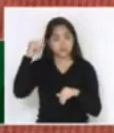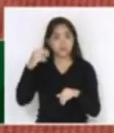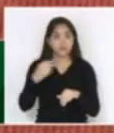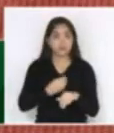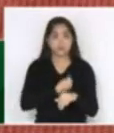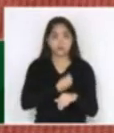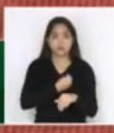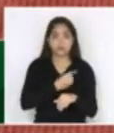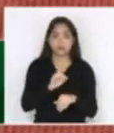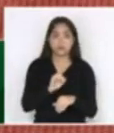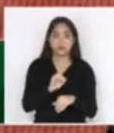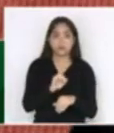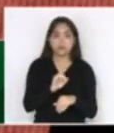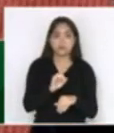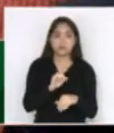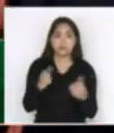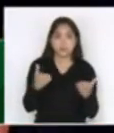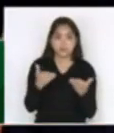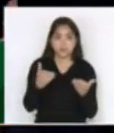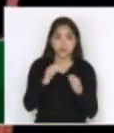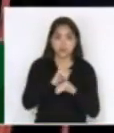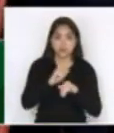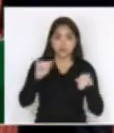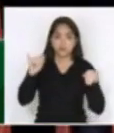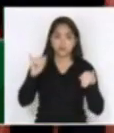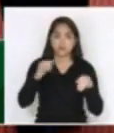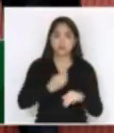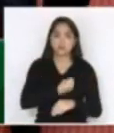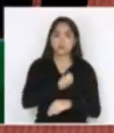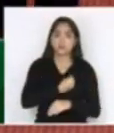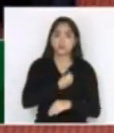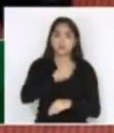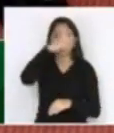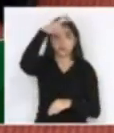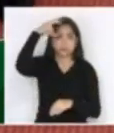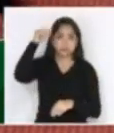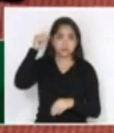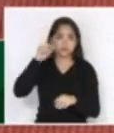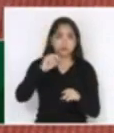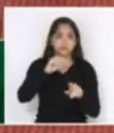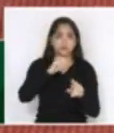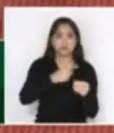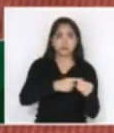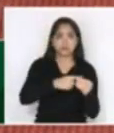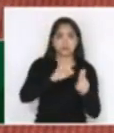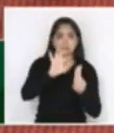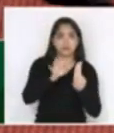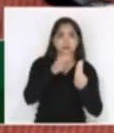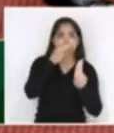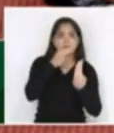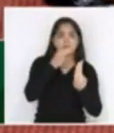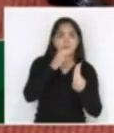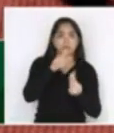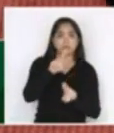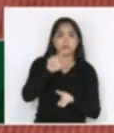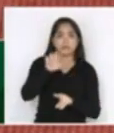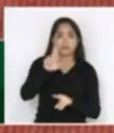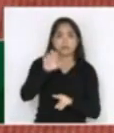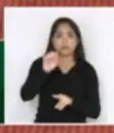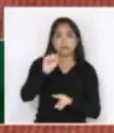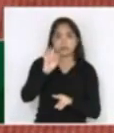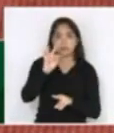gabinete ainda, mas anunciar com muita felicidade a presença do prefeito de Uruçanga, o Gustavo Cancelier,